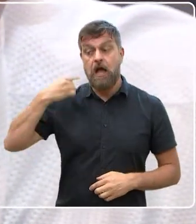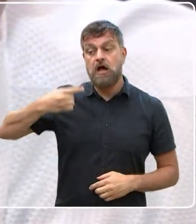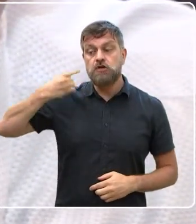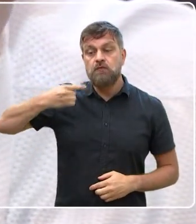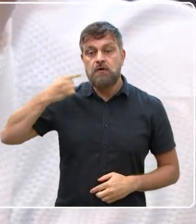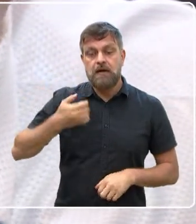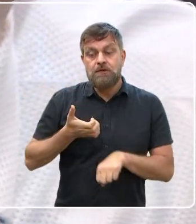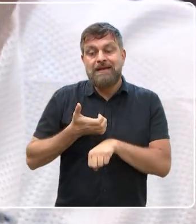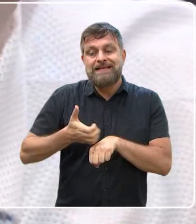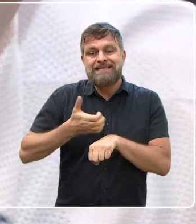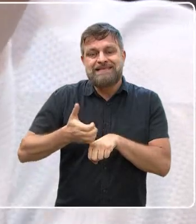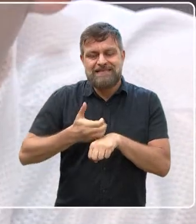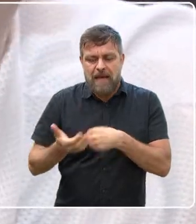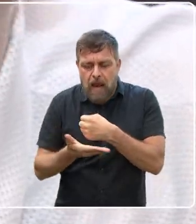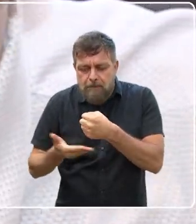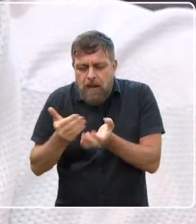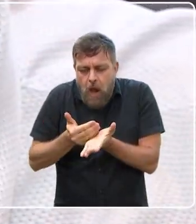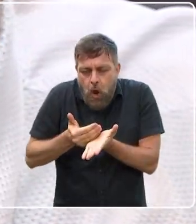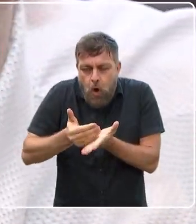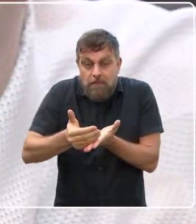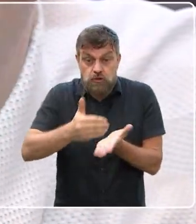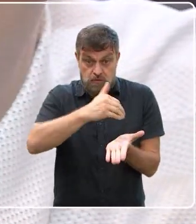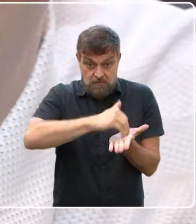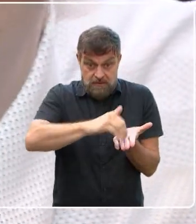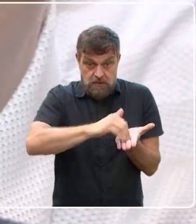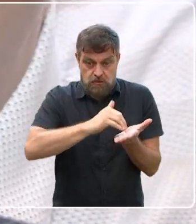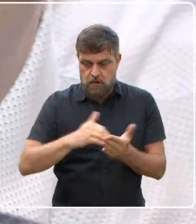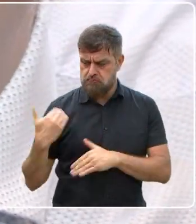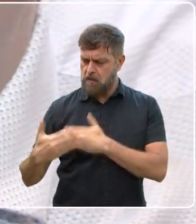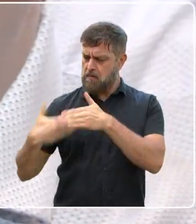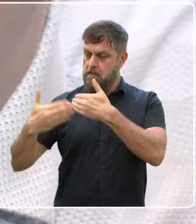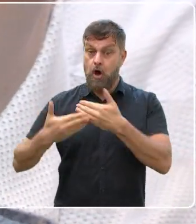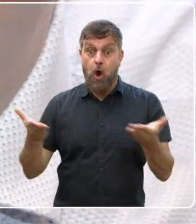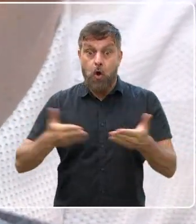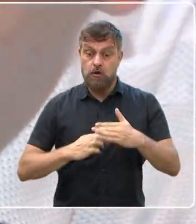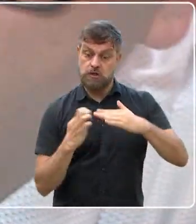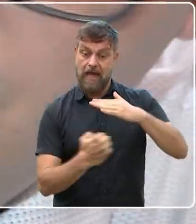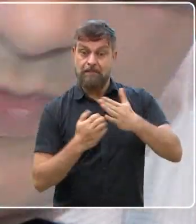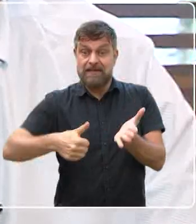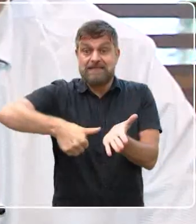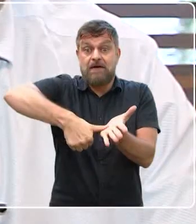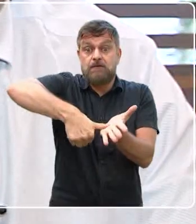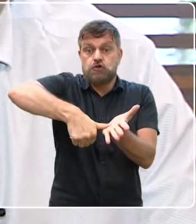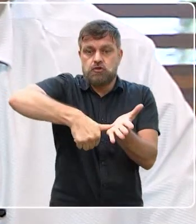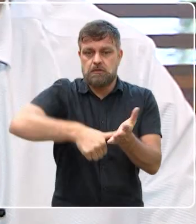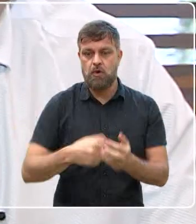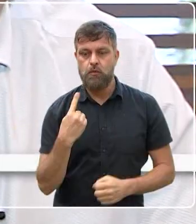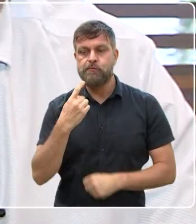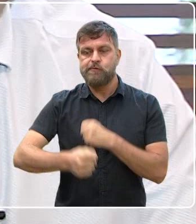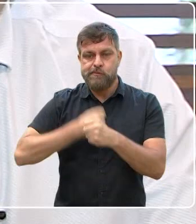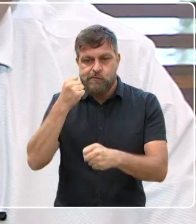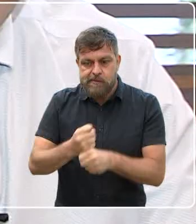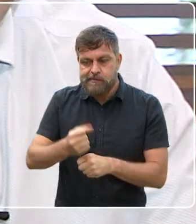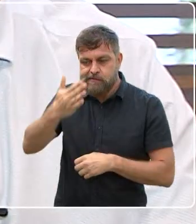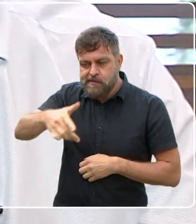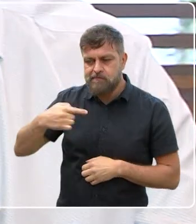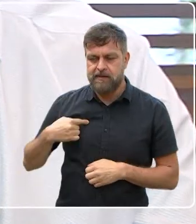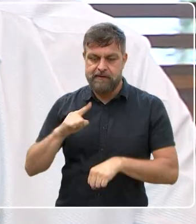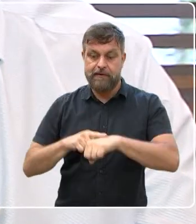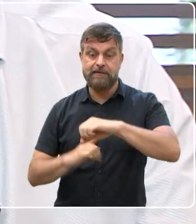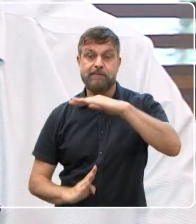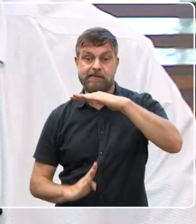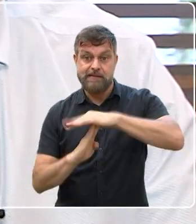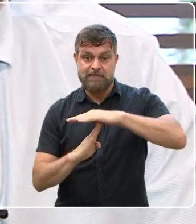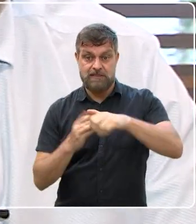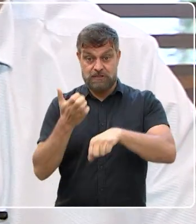que iniciou como estagiário em um escritório e hoje é sócio da empresa. Passei 1 ano e meio lá, que era o tempo máximo